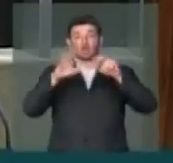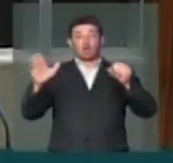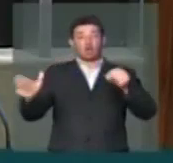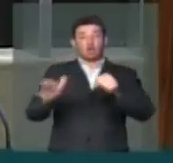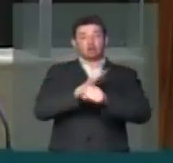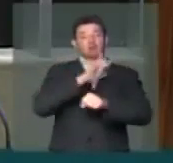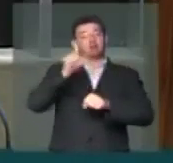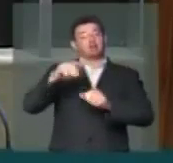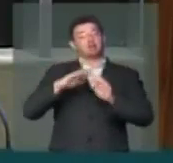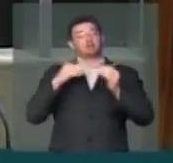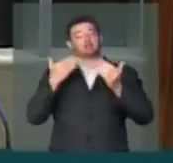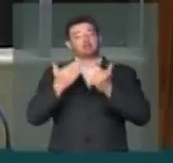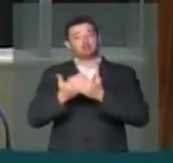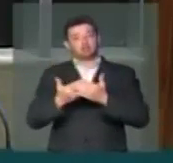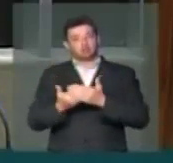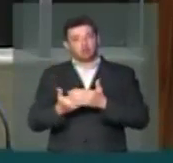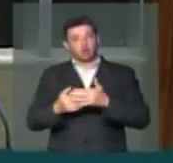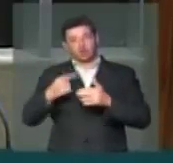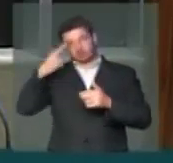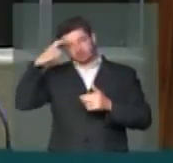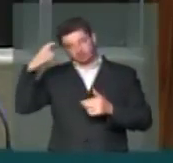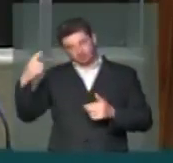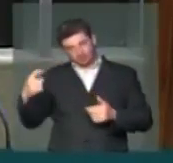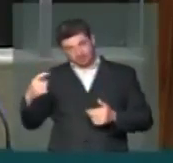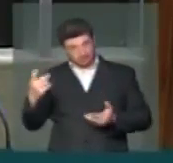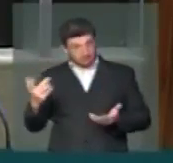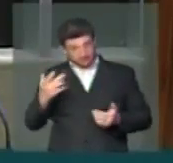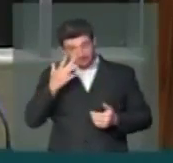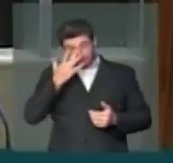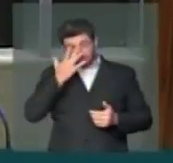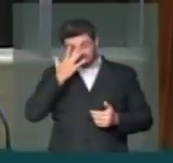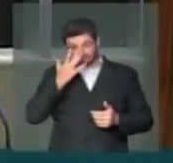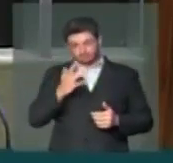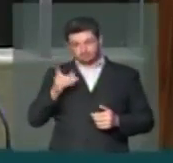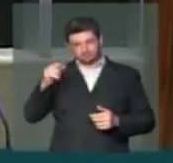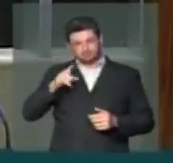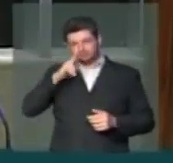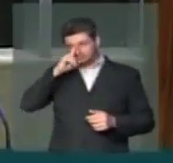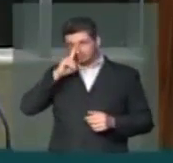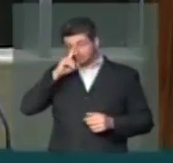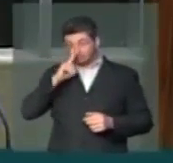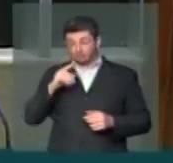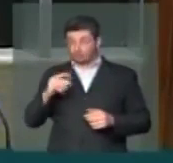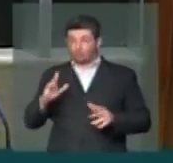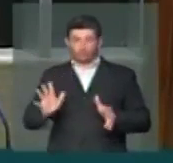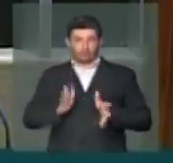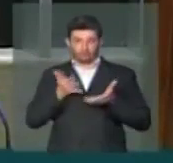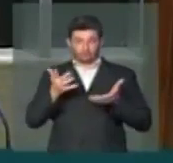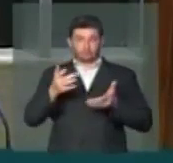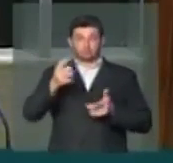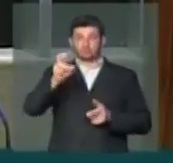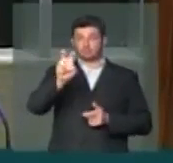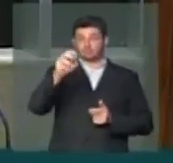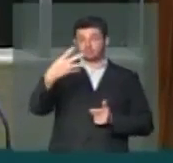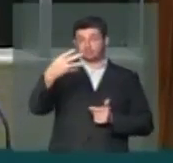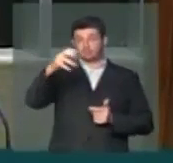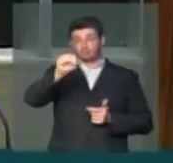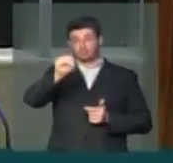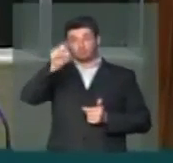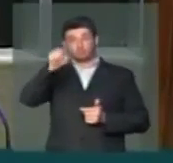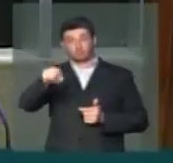são escolas de indução ao crime, é dramática também, 548